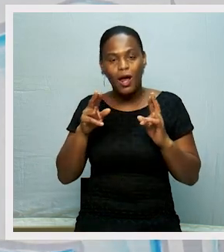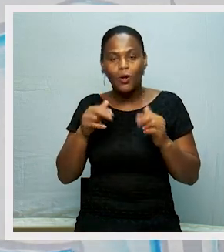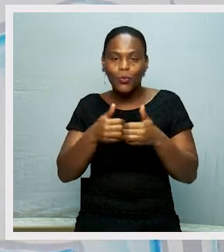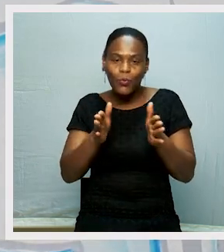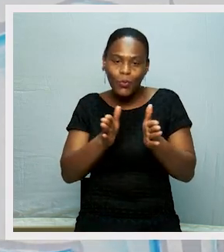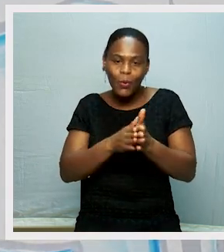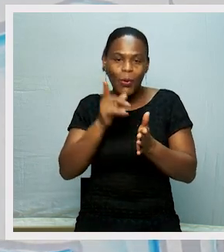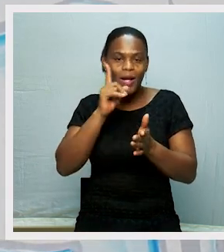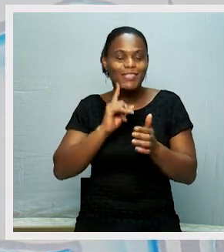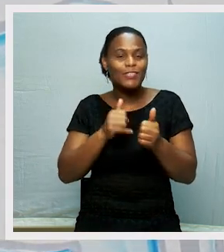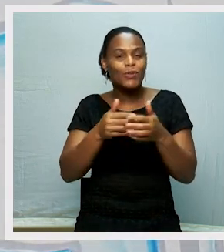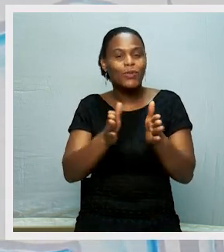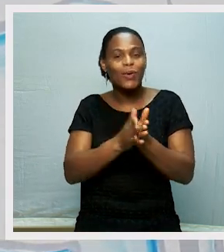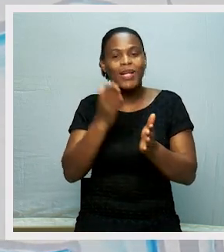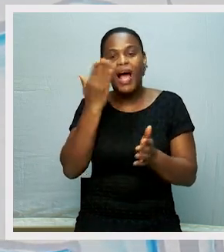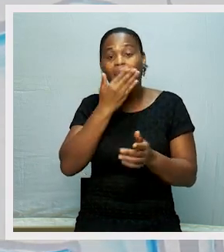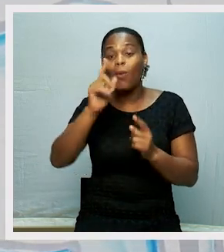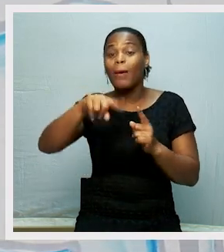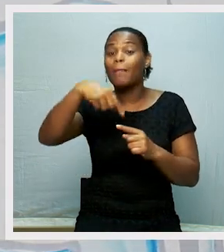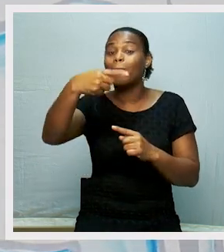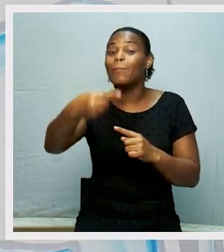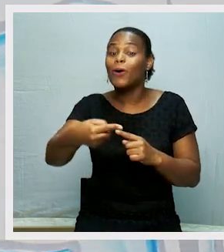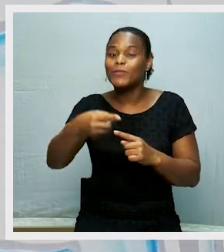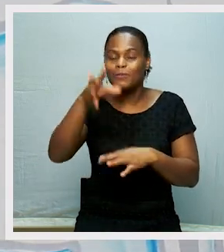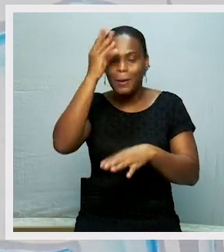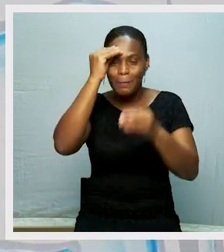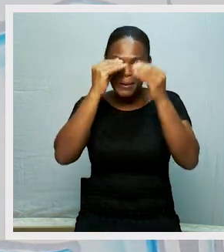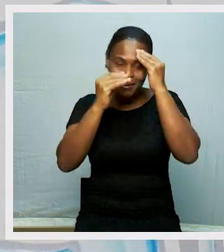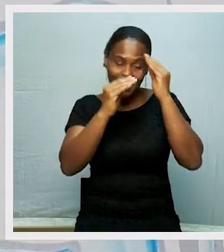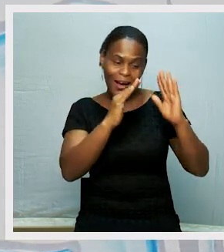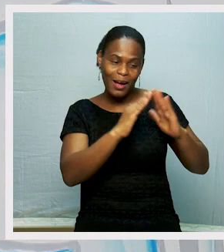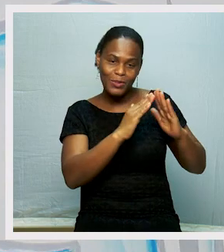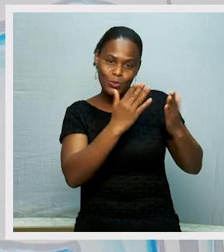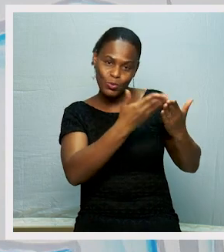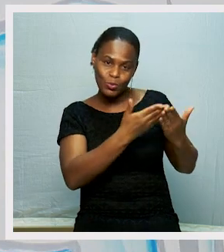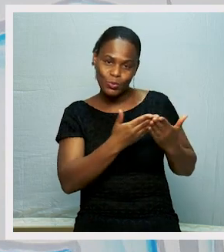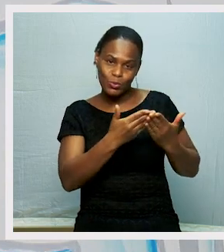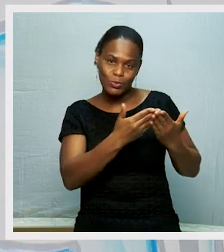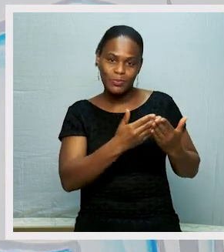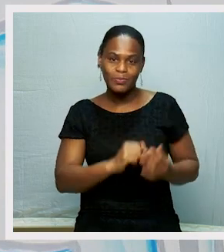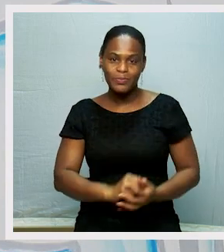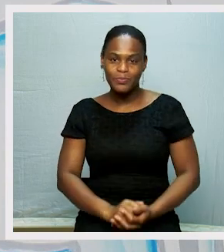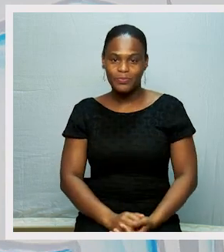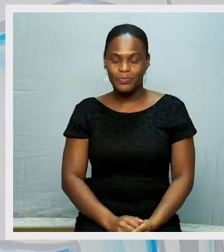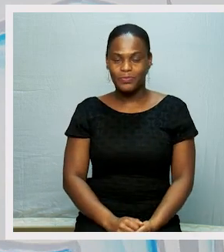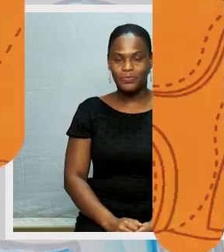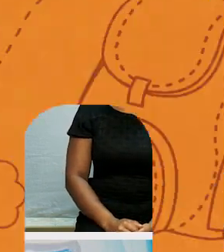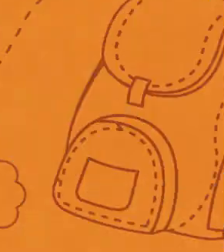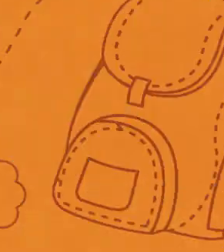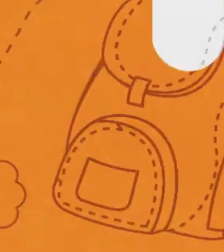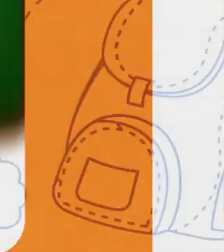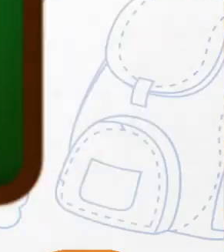Contamos com todos e todas na próxima aula no Aprender e Estudar em Casa.